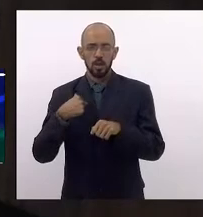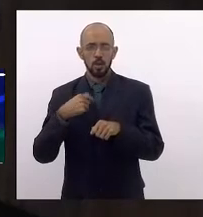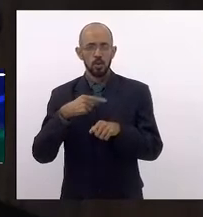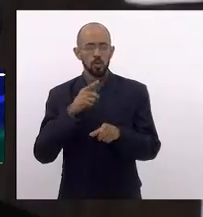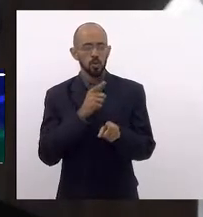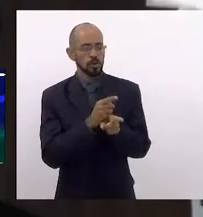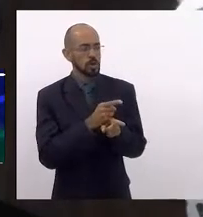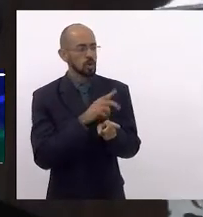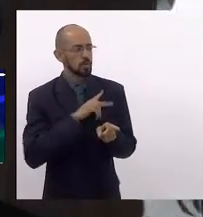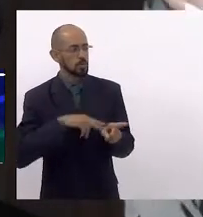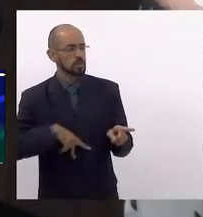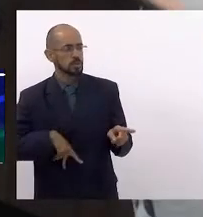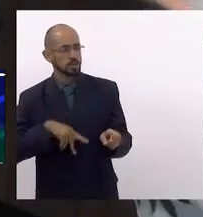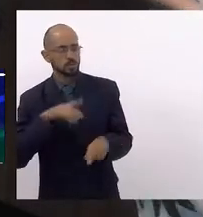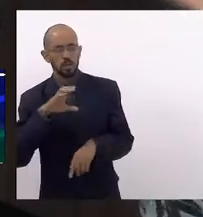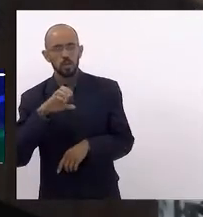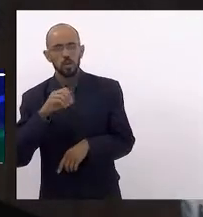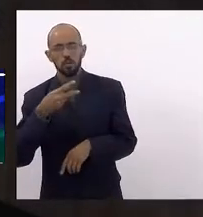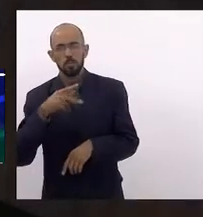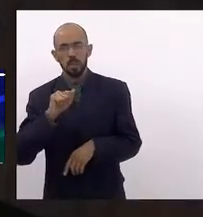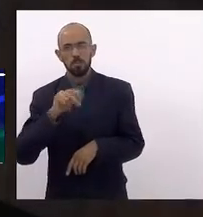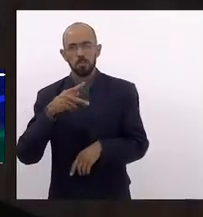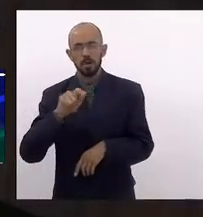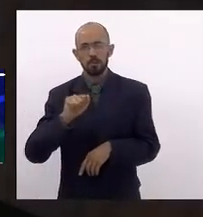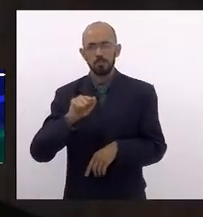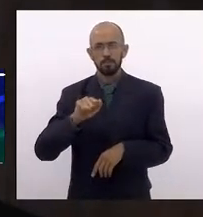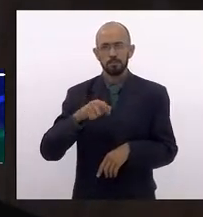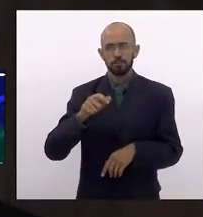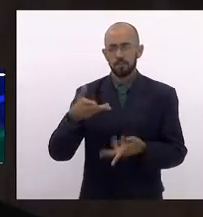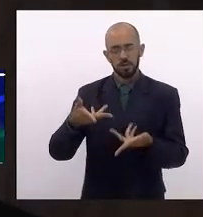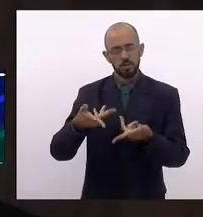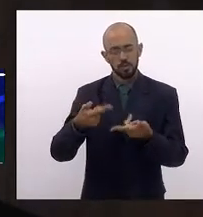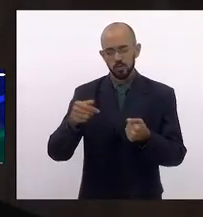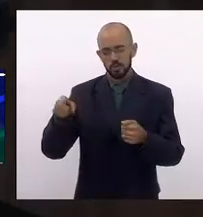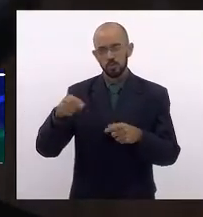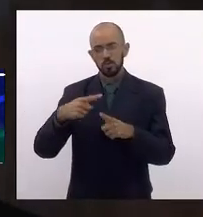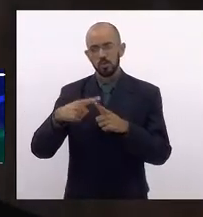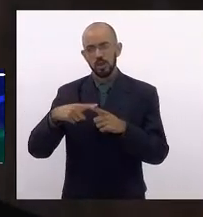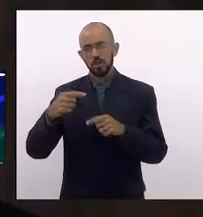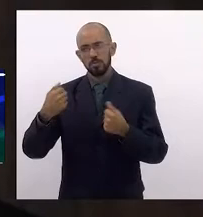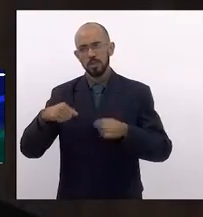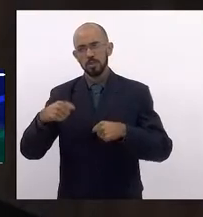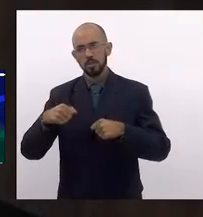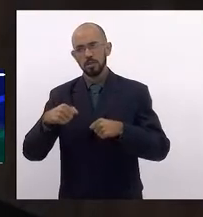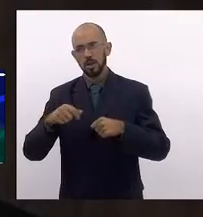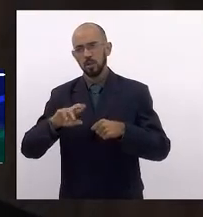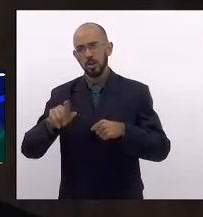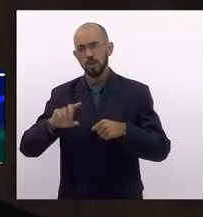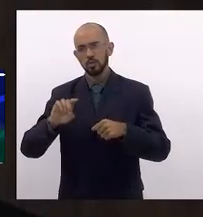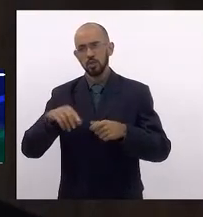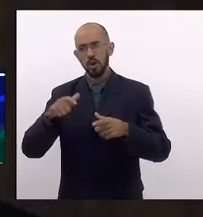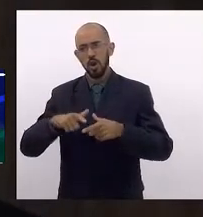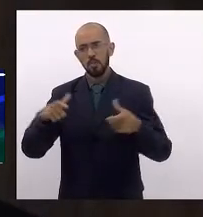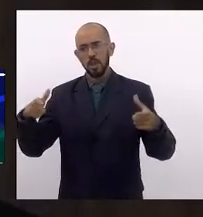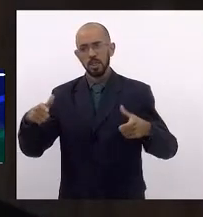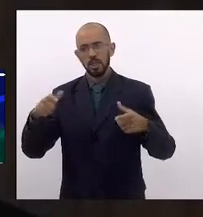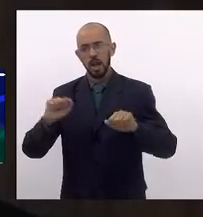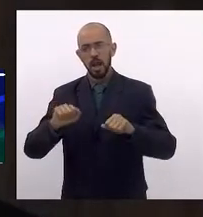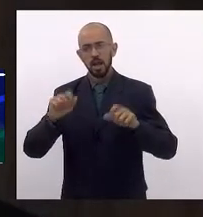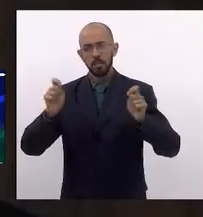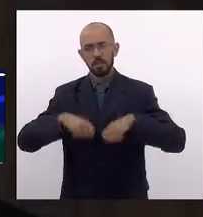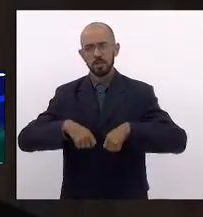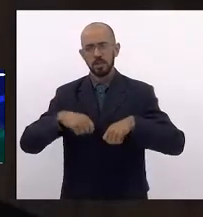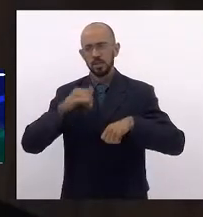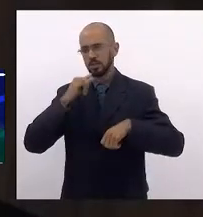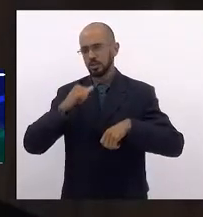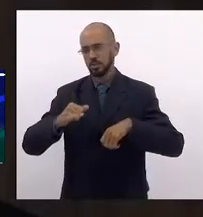compra e venda em uma vez tentando encontrar uma do Bailão hoje aqui com a presidência excelente porque é bem de precisa não só uma colher que a pasta de energia aqui de várias regiões do